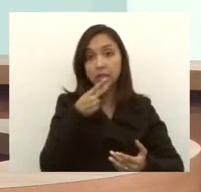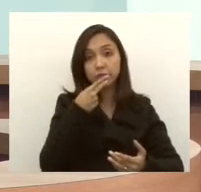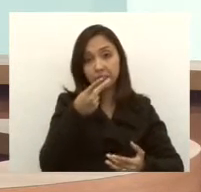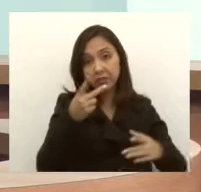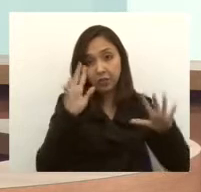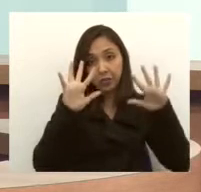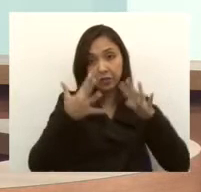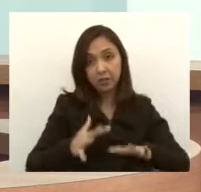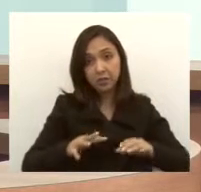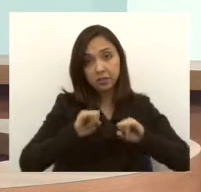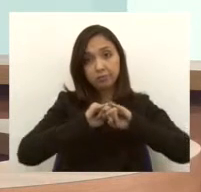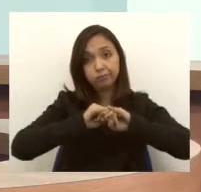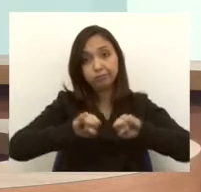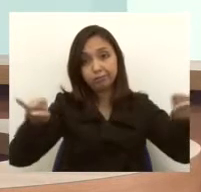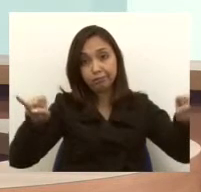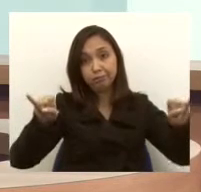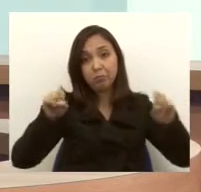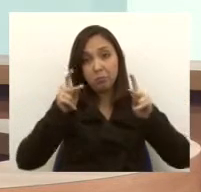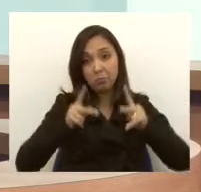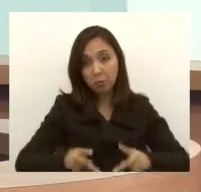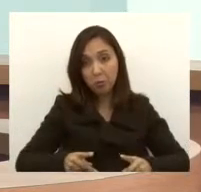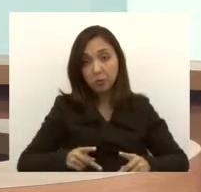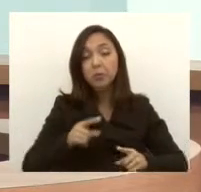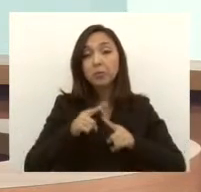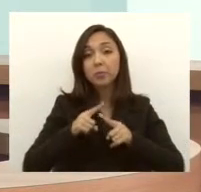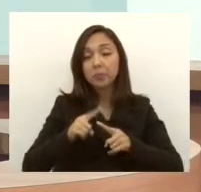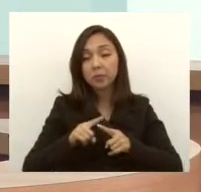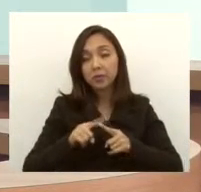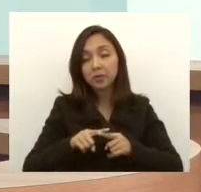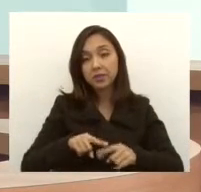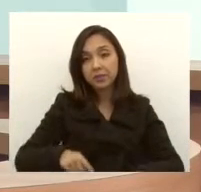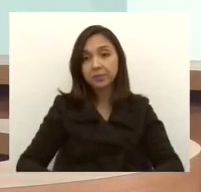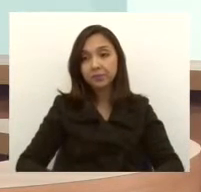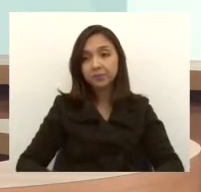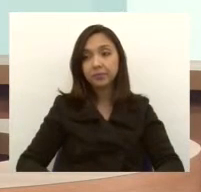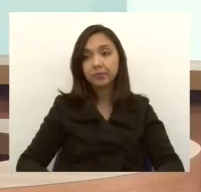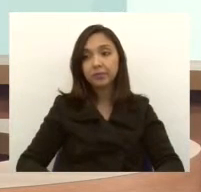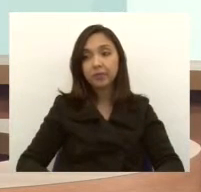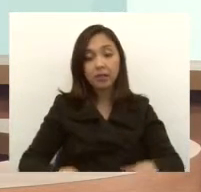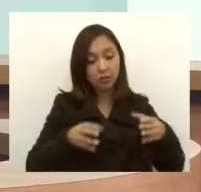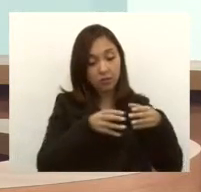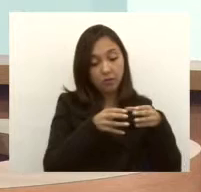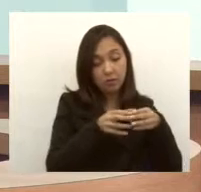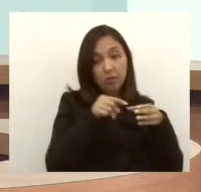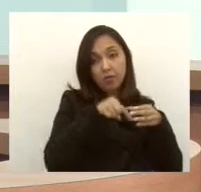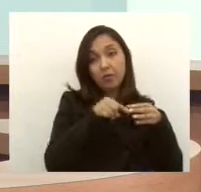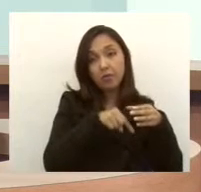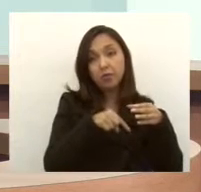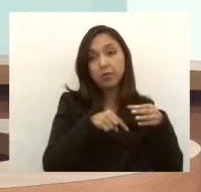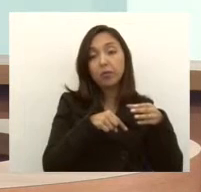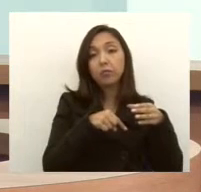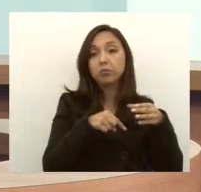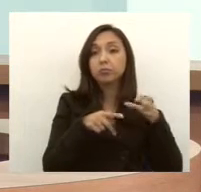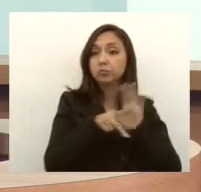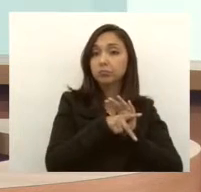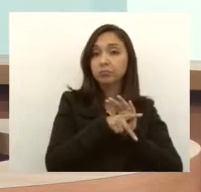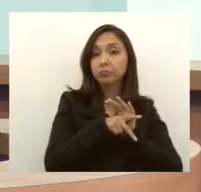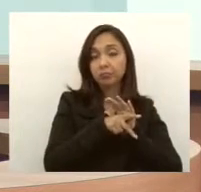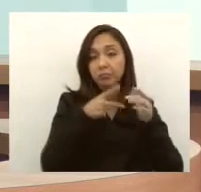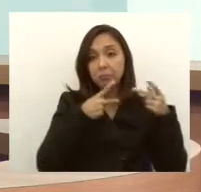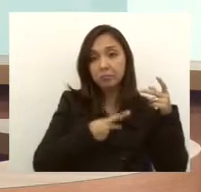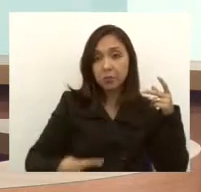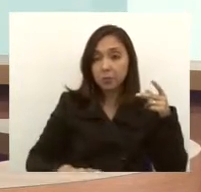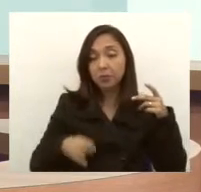falência pública porque é um órgão municipal, um órgão público. Senão